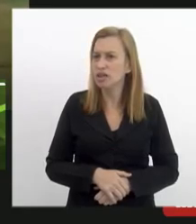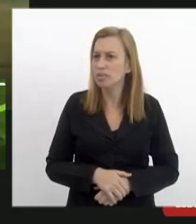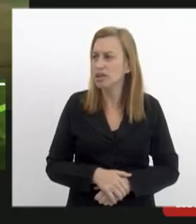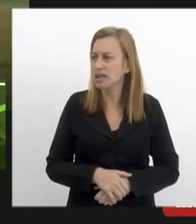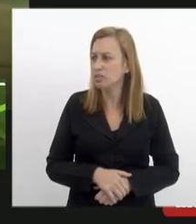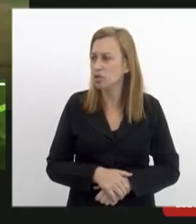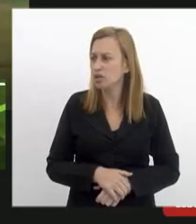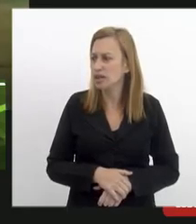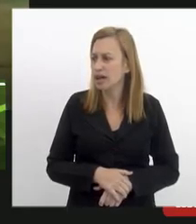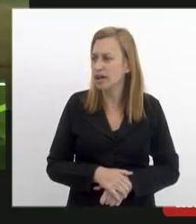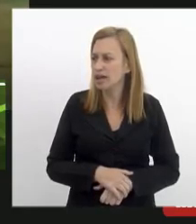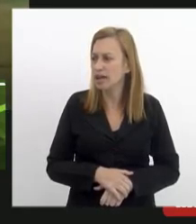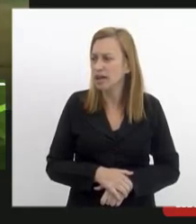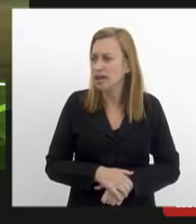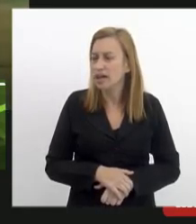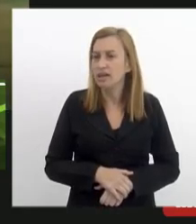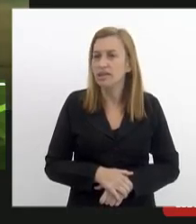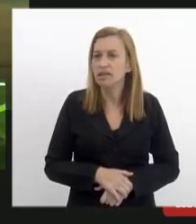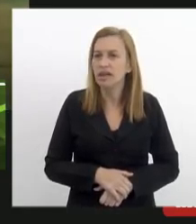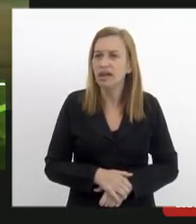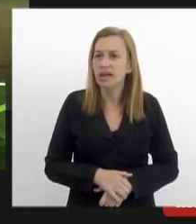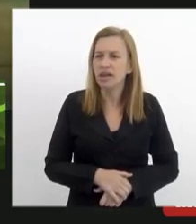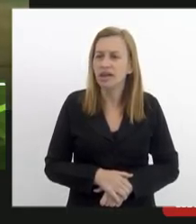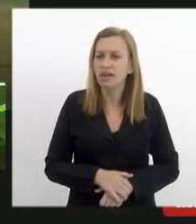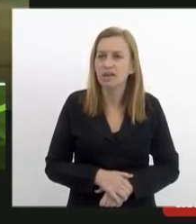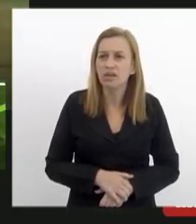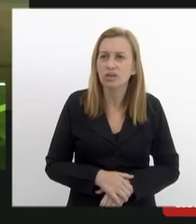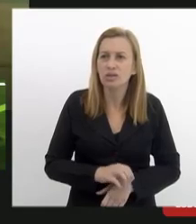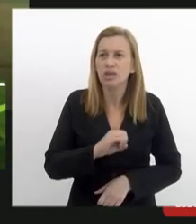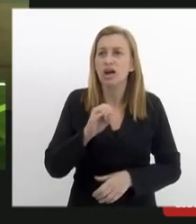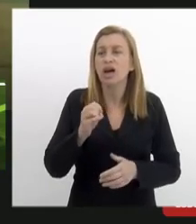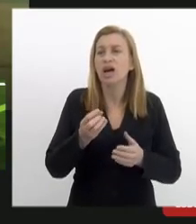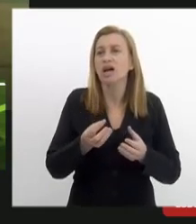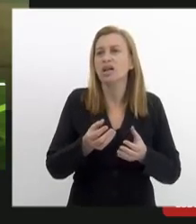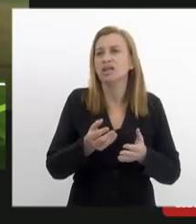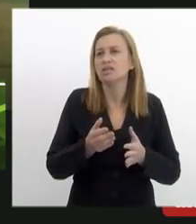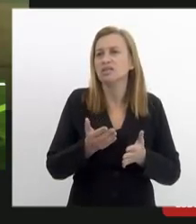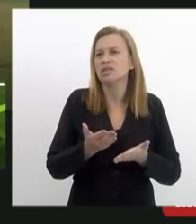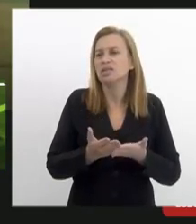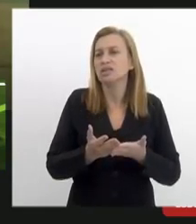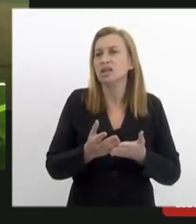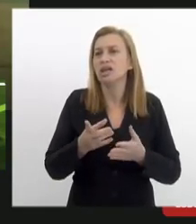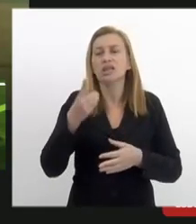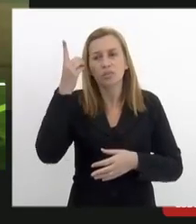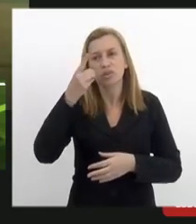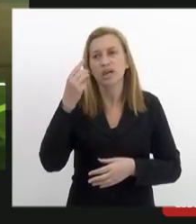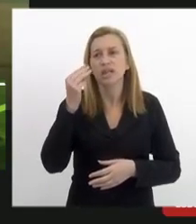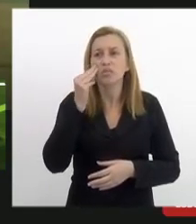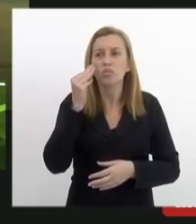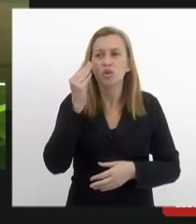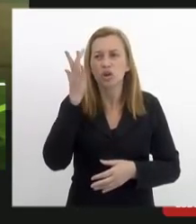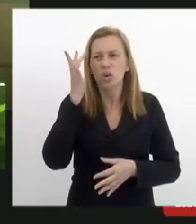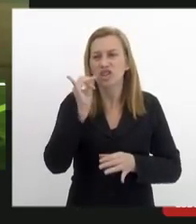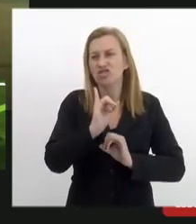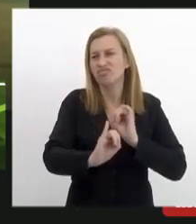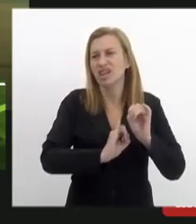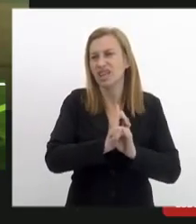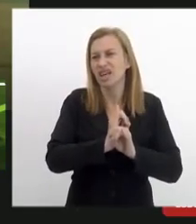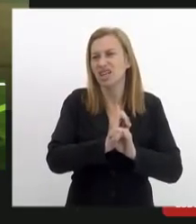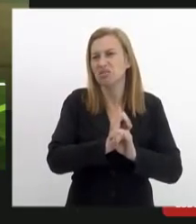A deputada Mônica está presente? Acho que ela caiu. Ela estava aqui, mas acho que ela caiu. É